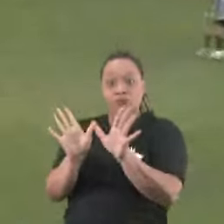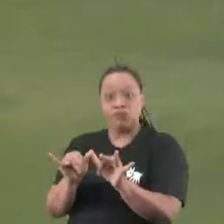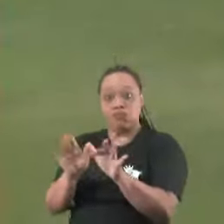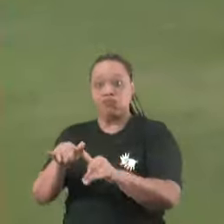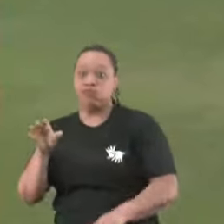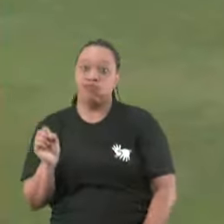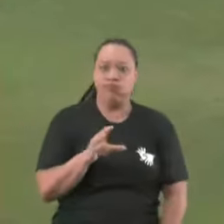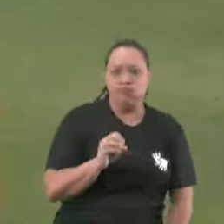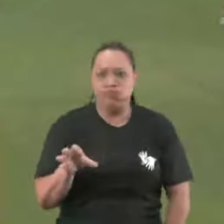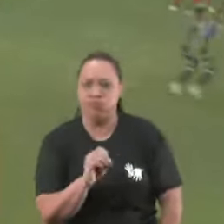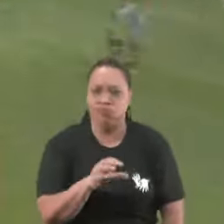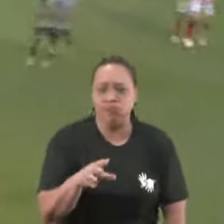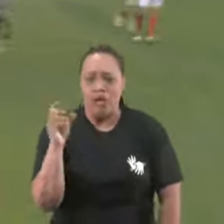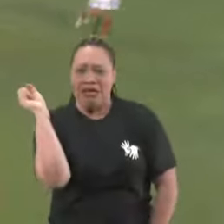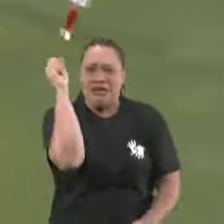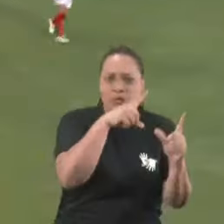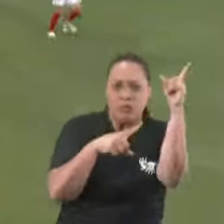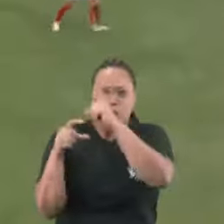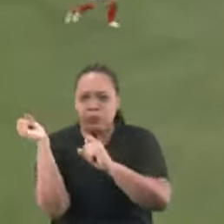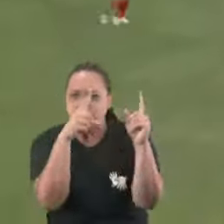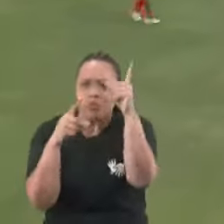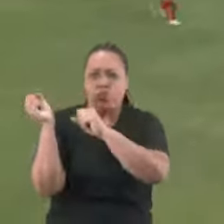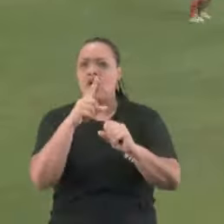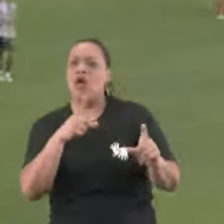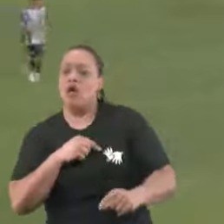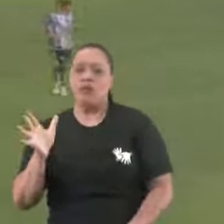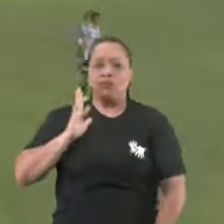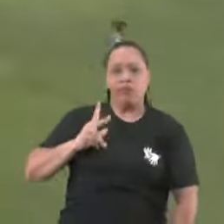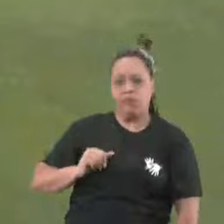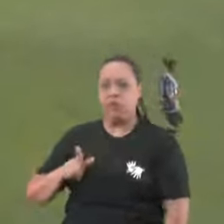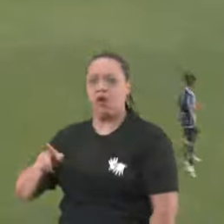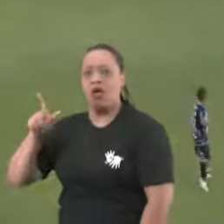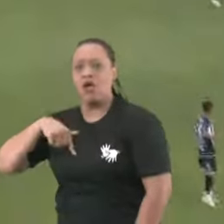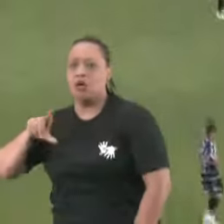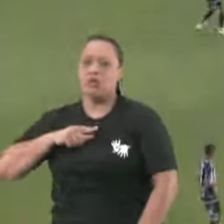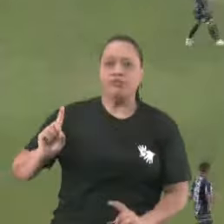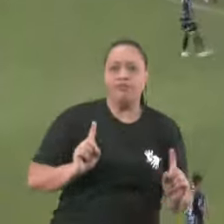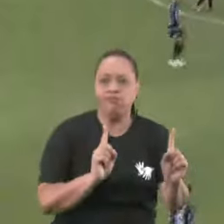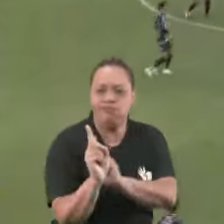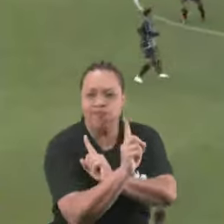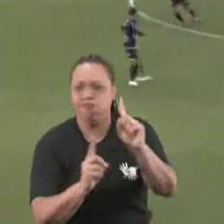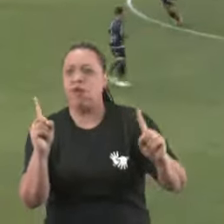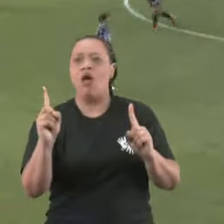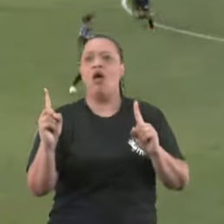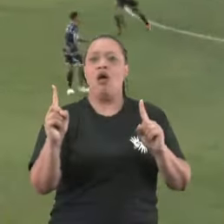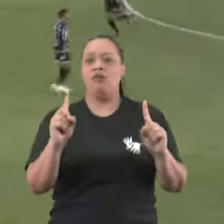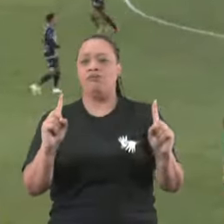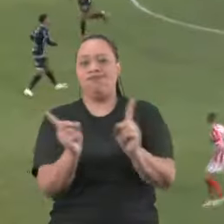Kellington clareou, ficou difícil. Devolução é pro Gabriel. Ele vem de pé trocado.